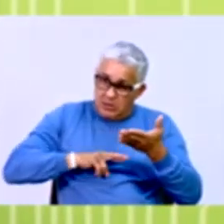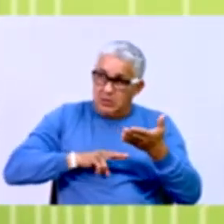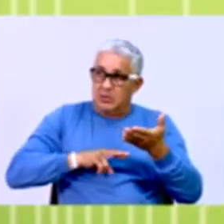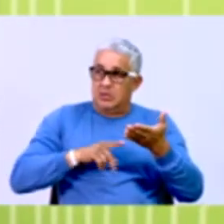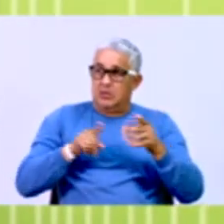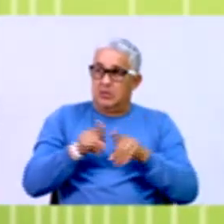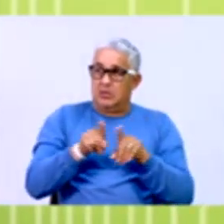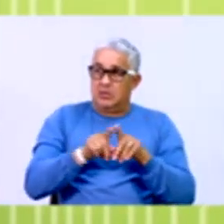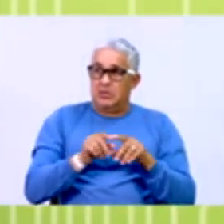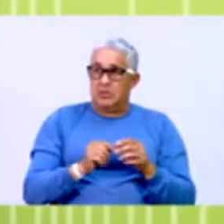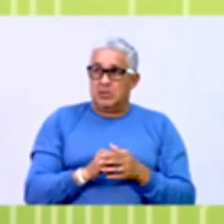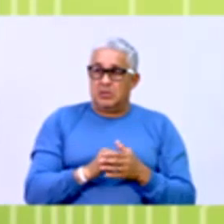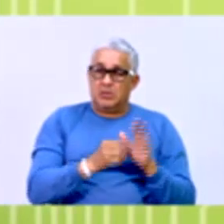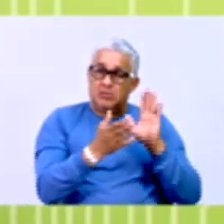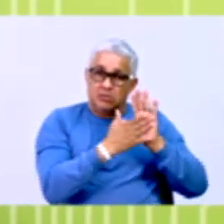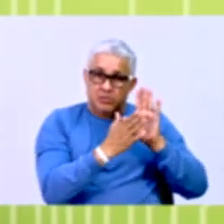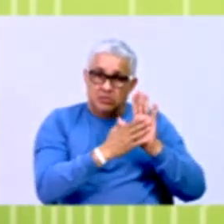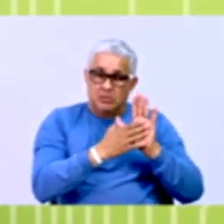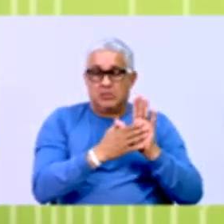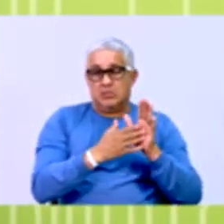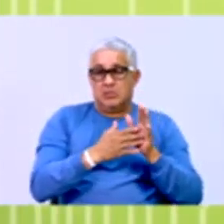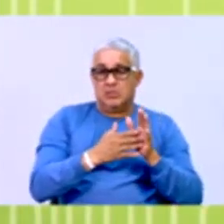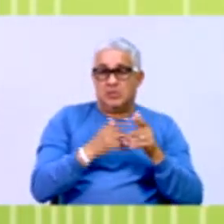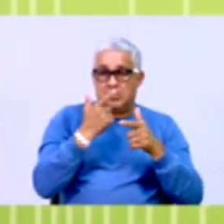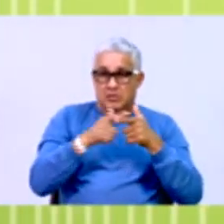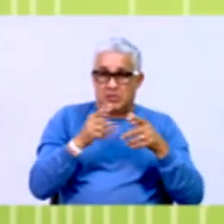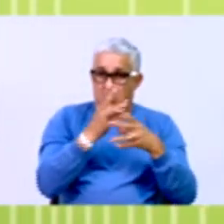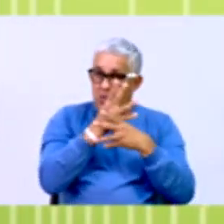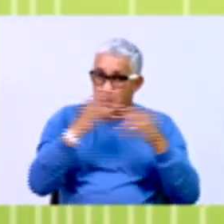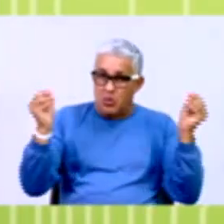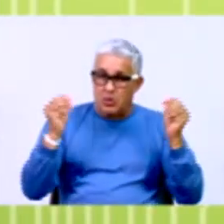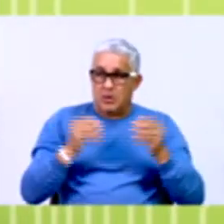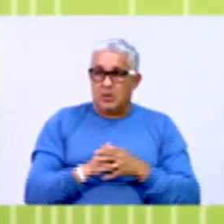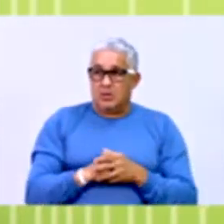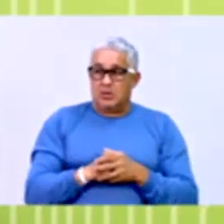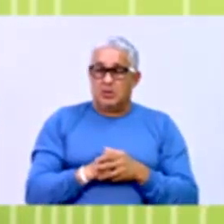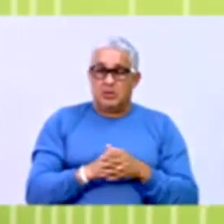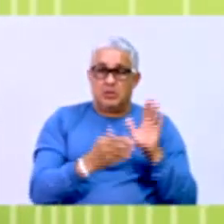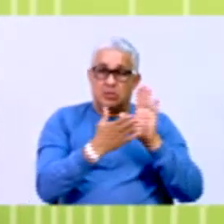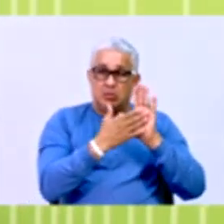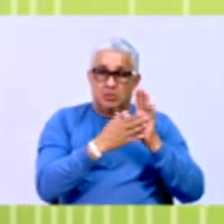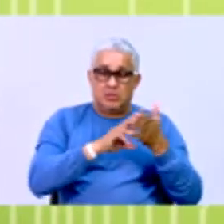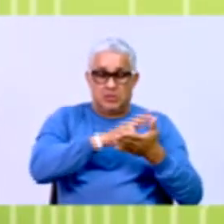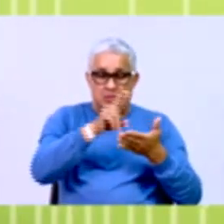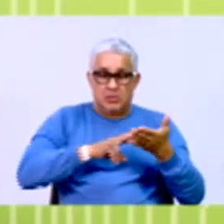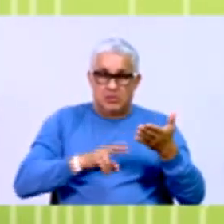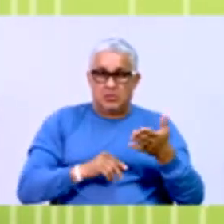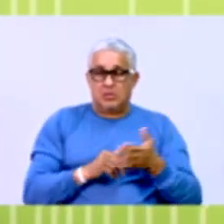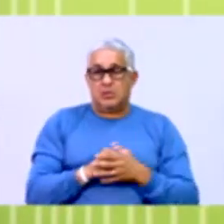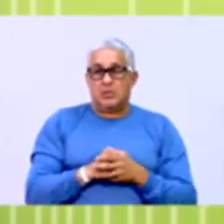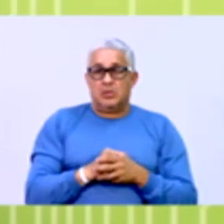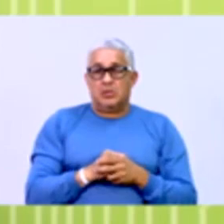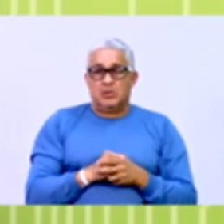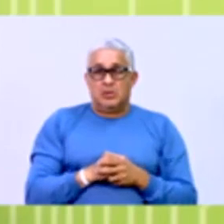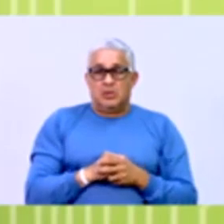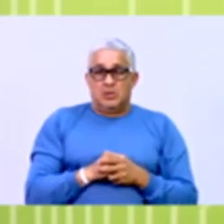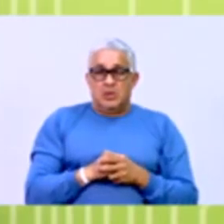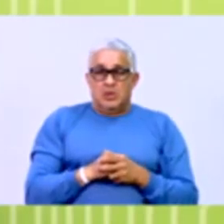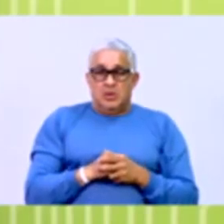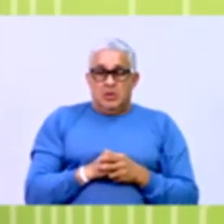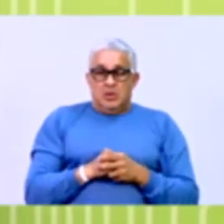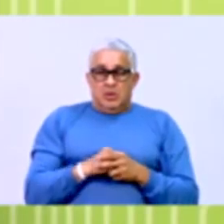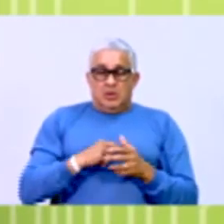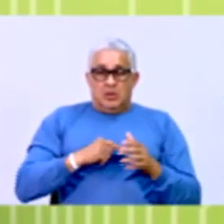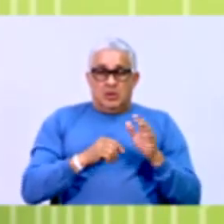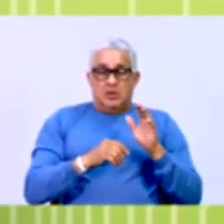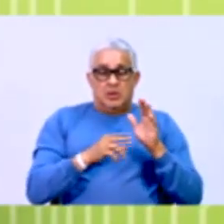vai gerar propostas de solução. Essas propostas e relatórios, eles vão ser formalizados, eles vão estar balizados em